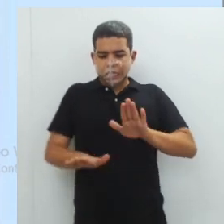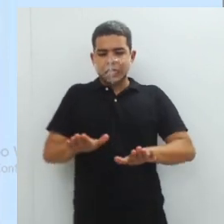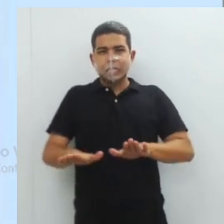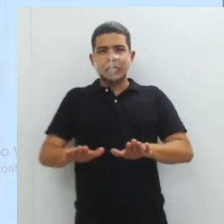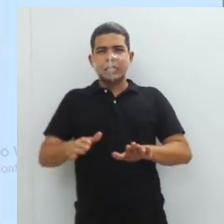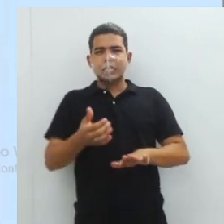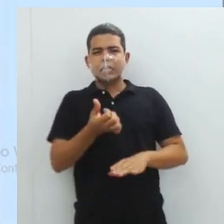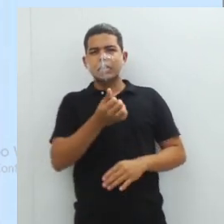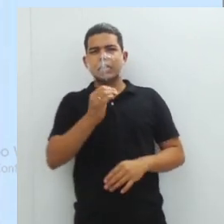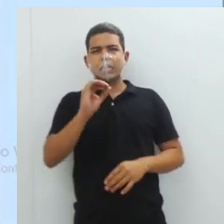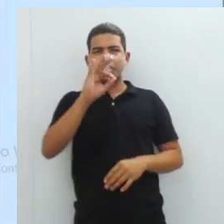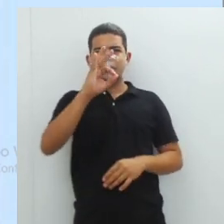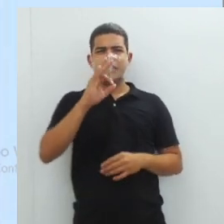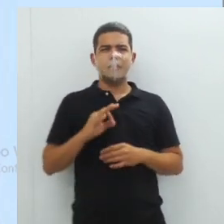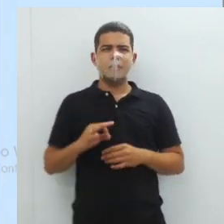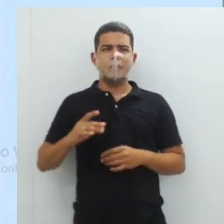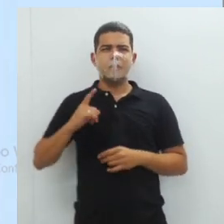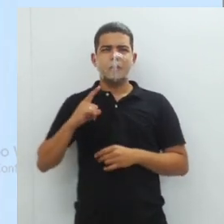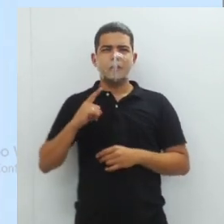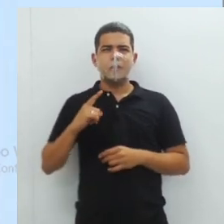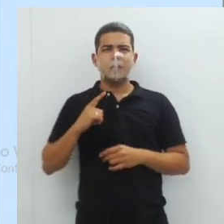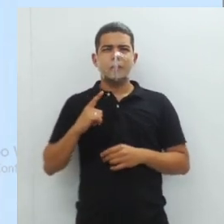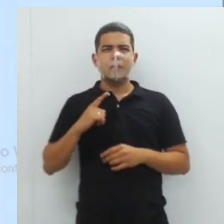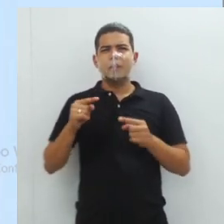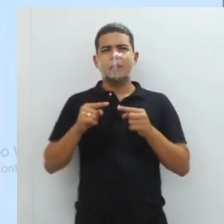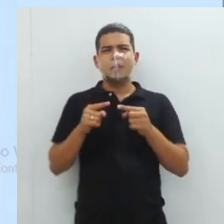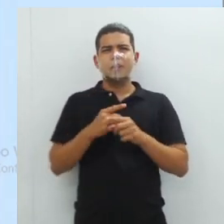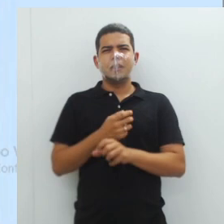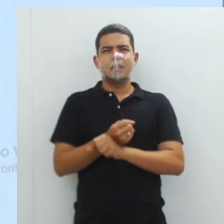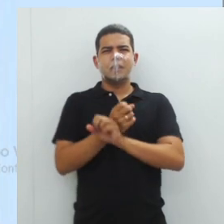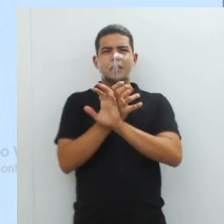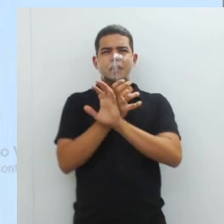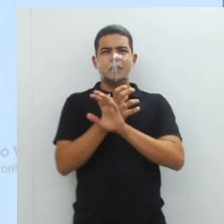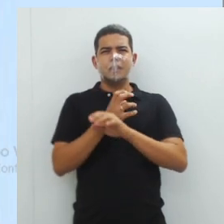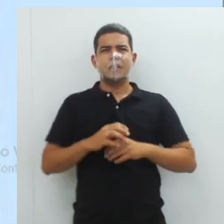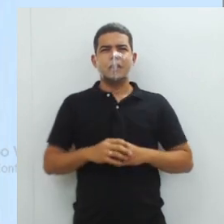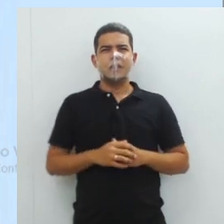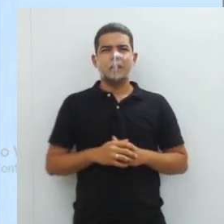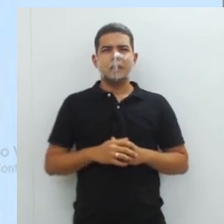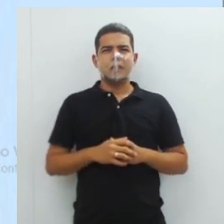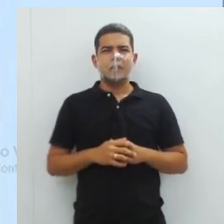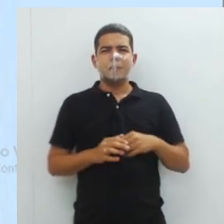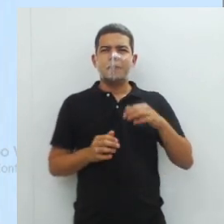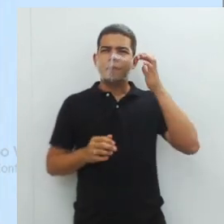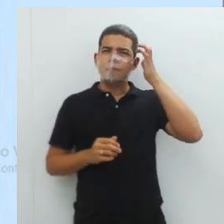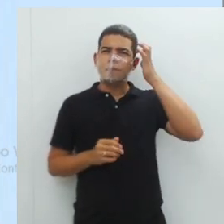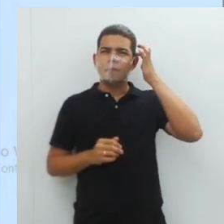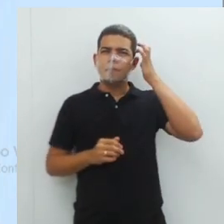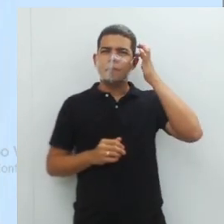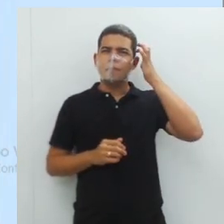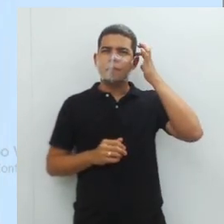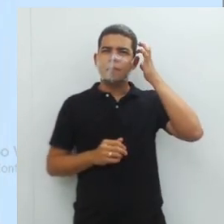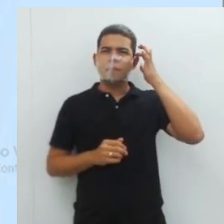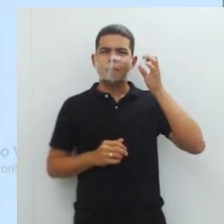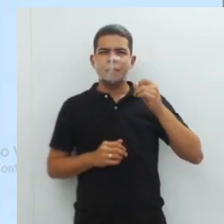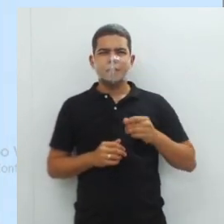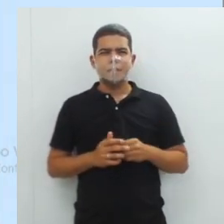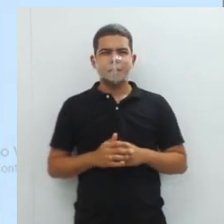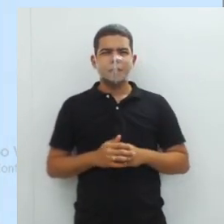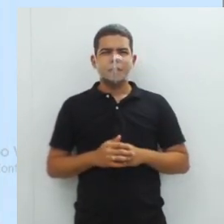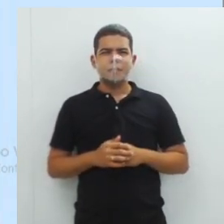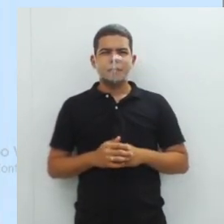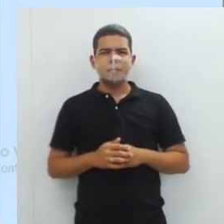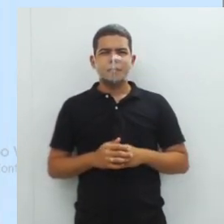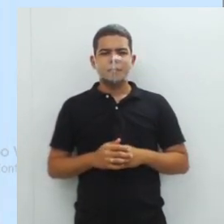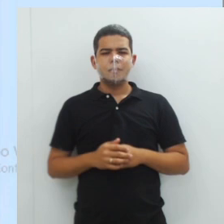A temperatura muito próxima de áreas de deserto. Quase para ficar um ovo lá numa pedra de folha. E a caatinga foi o território em que